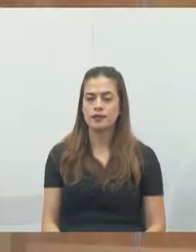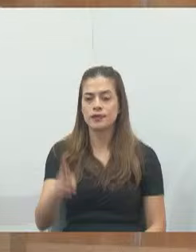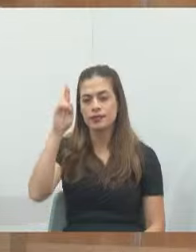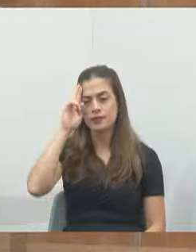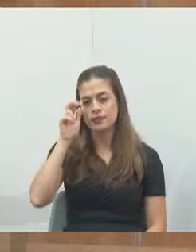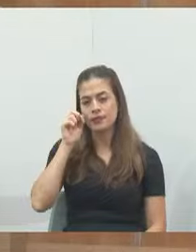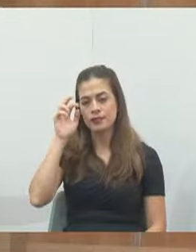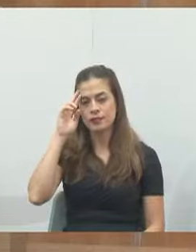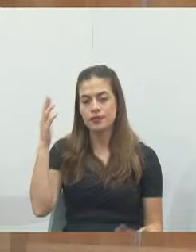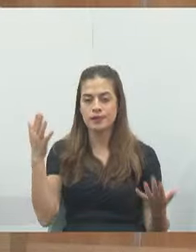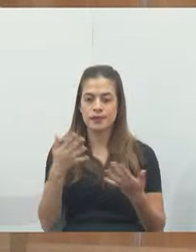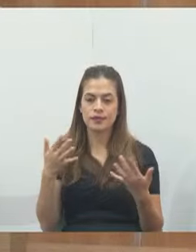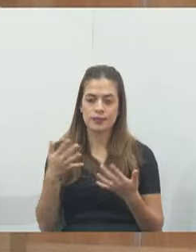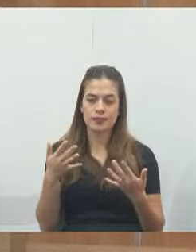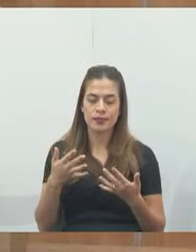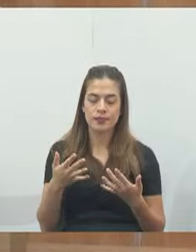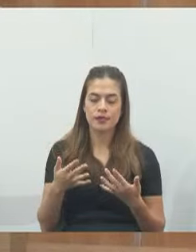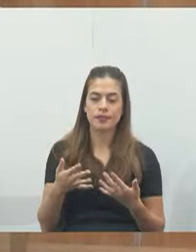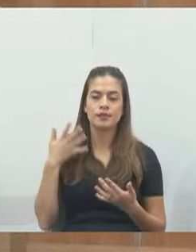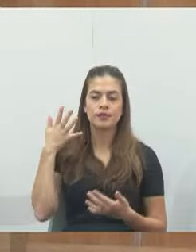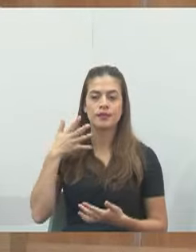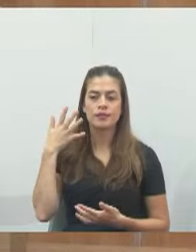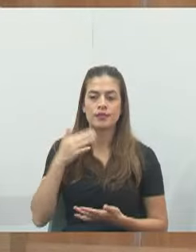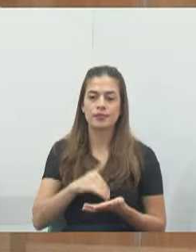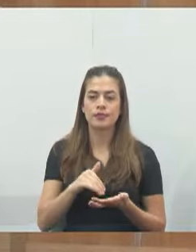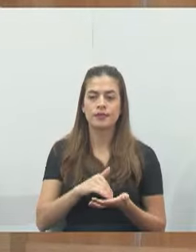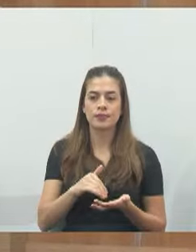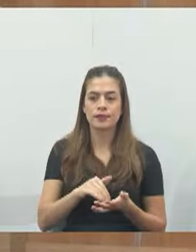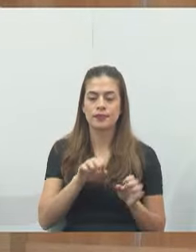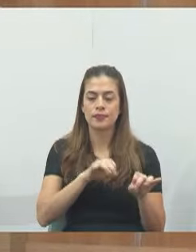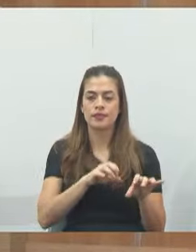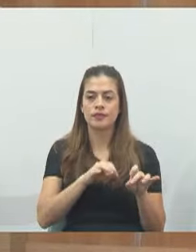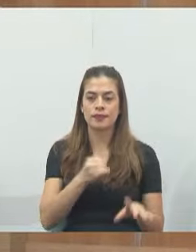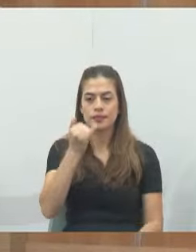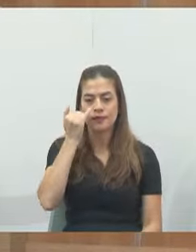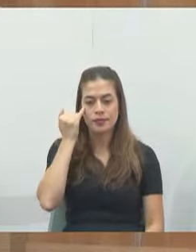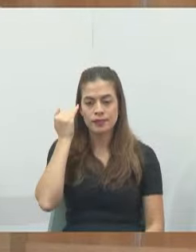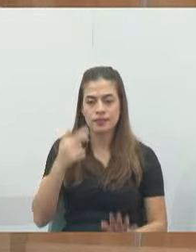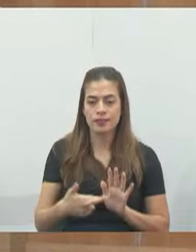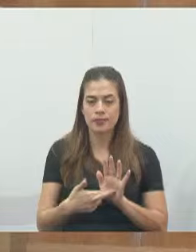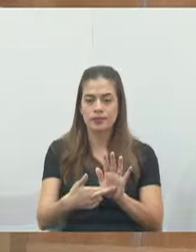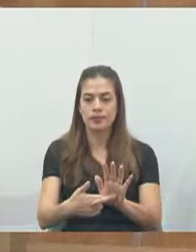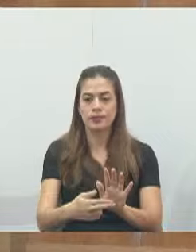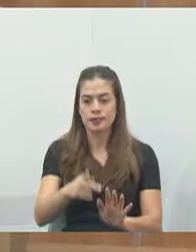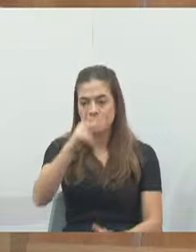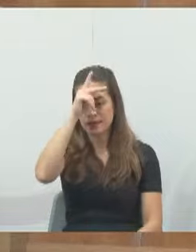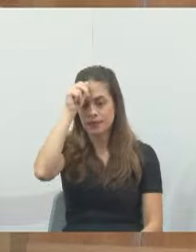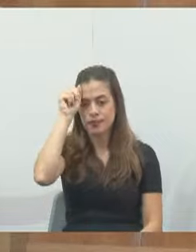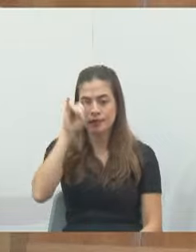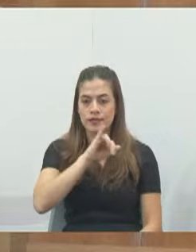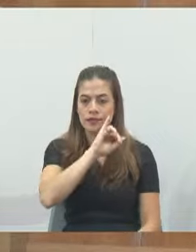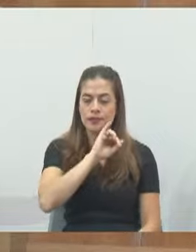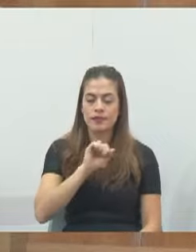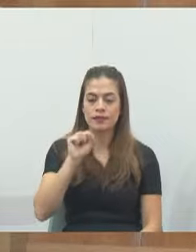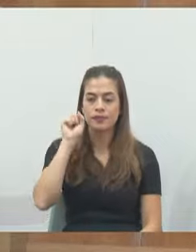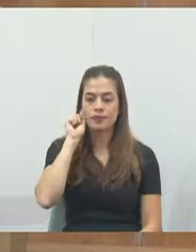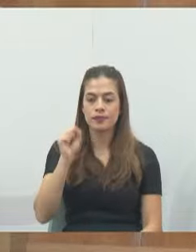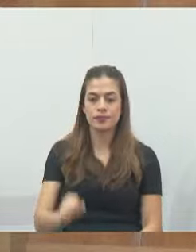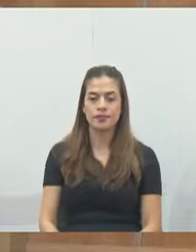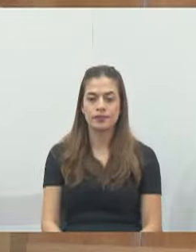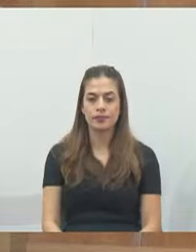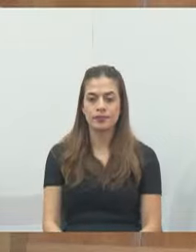Senhoras e senhores, vamos ouvir agora a nossa secretária municipal de educação, Maria Tereza Cirino, que hoje representa aqui o nosso prefeito, Isaías José de